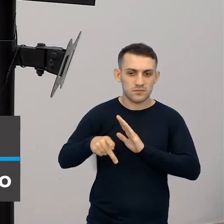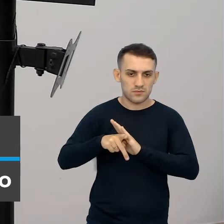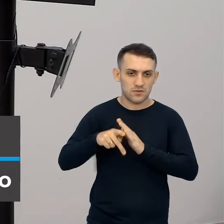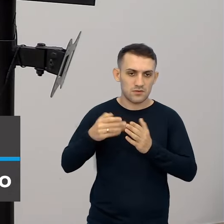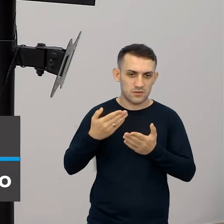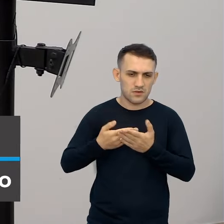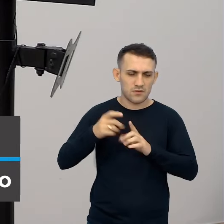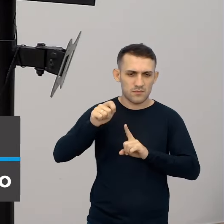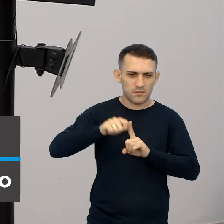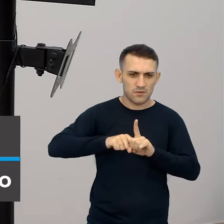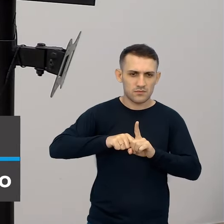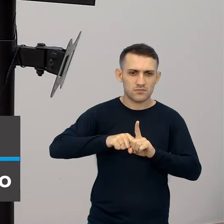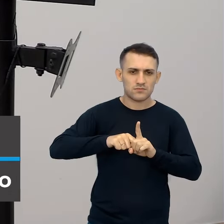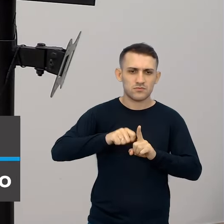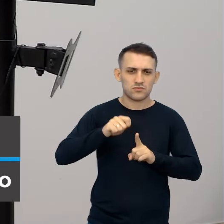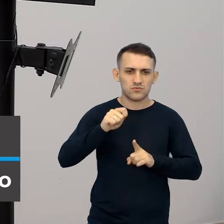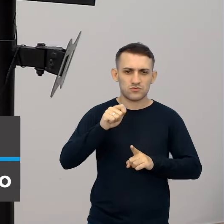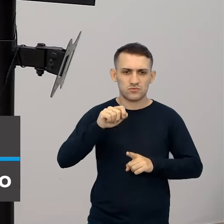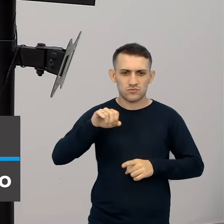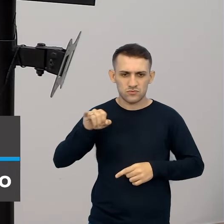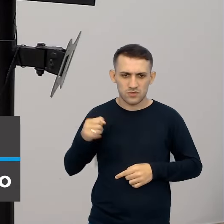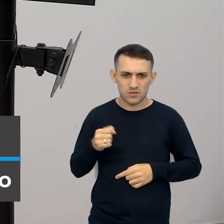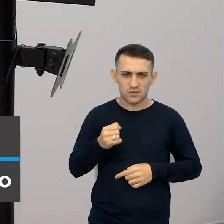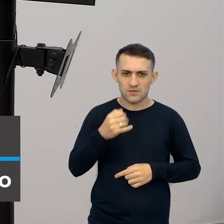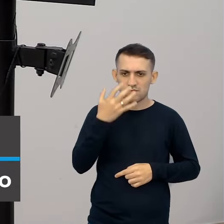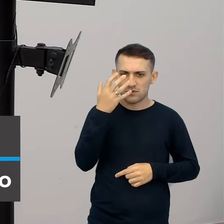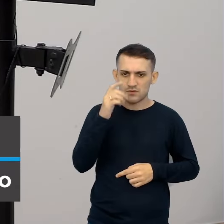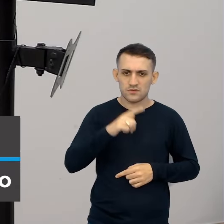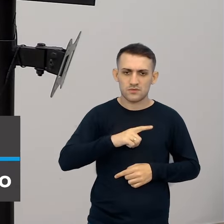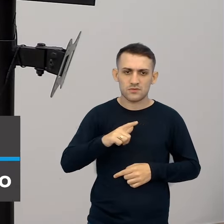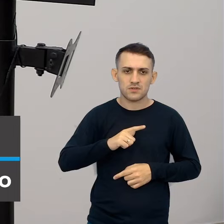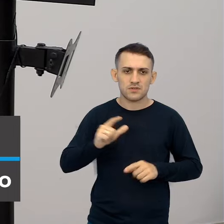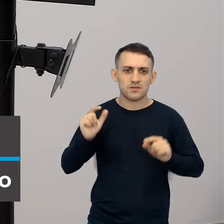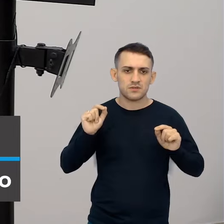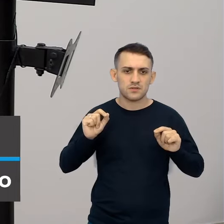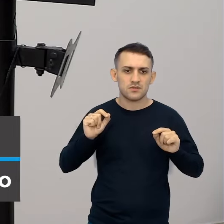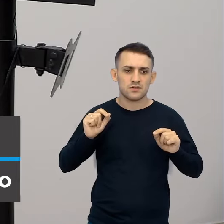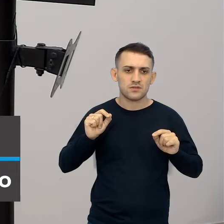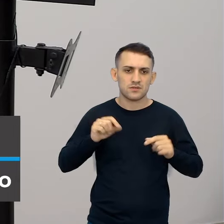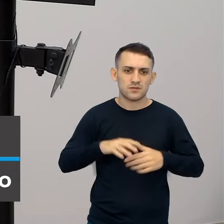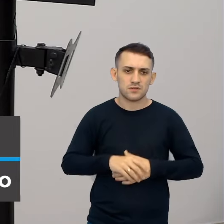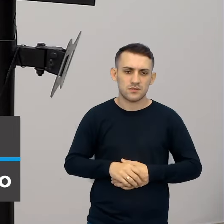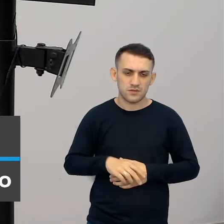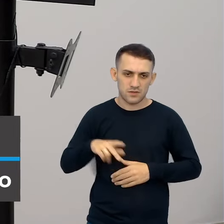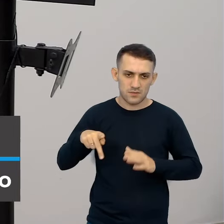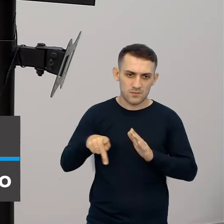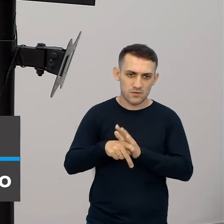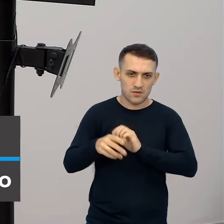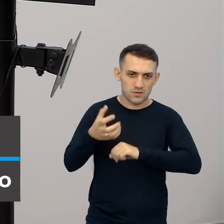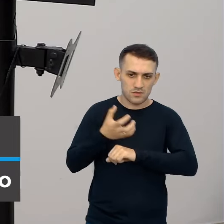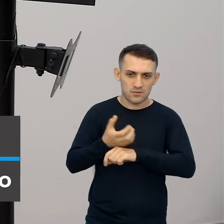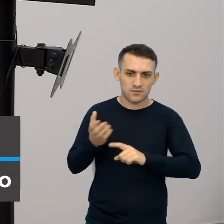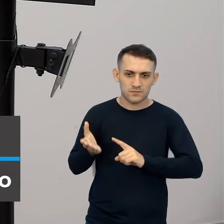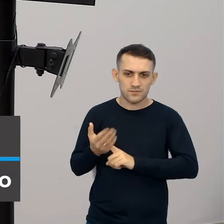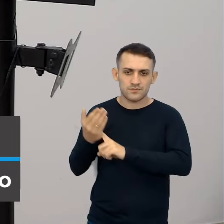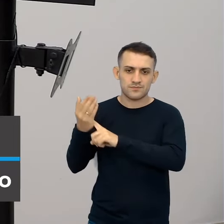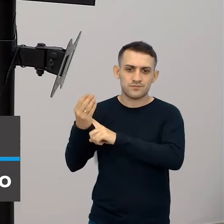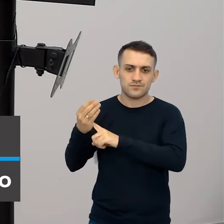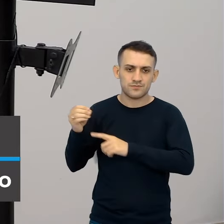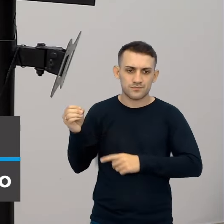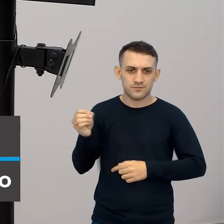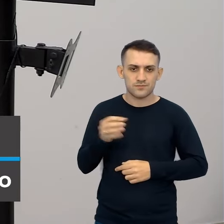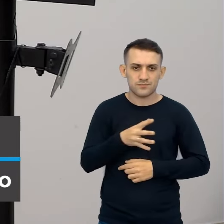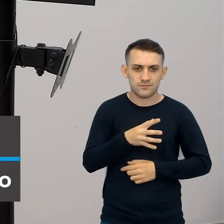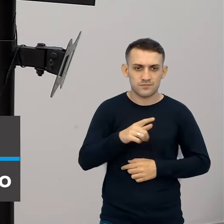janeiro, fevereiro, foi atribuído a minha a disciplina, o componente Tecnologia e Inovação. Eu, professor de